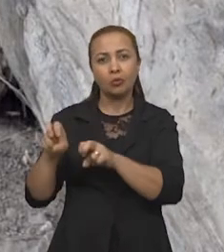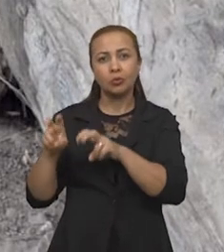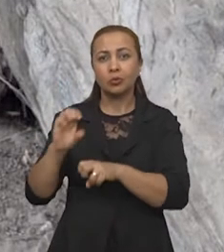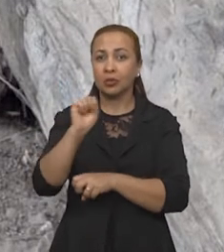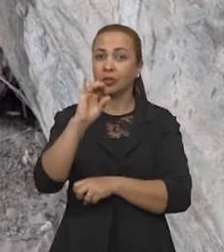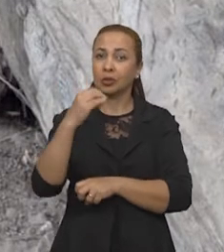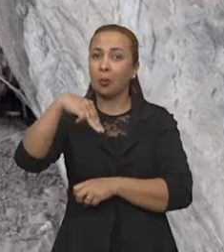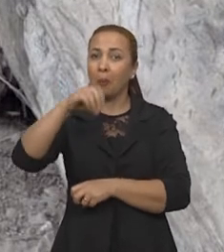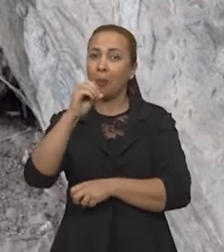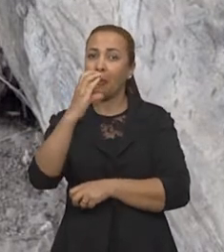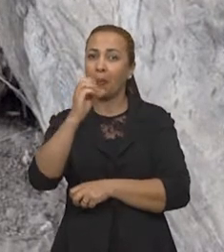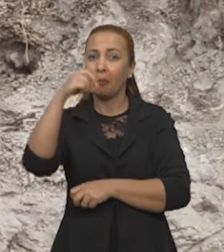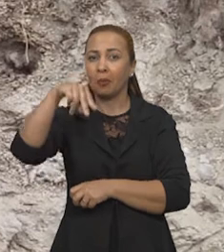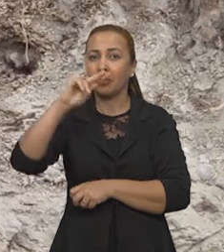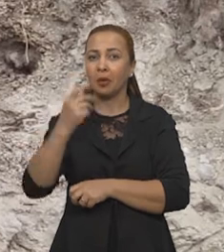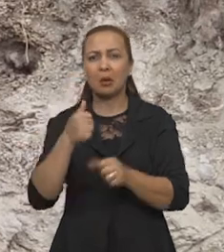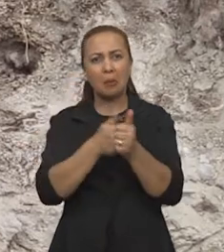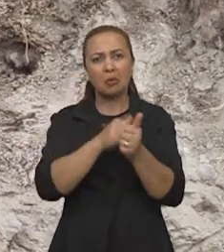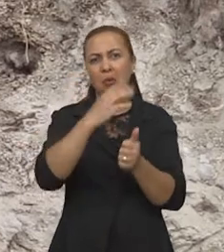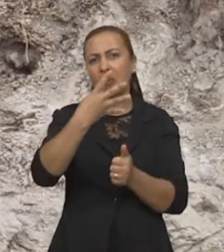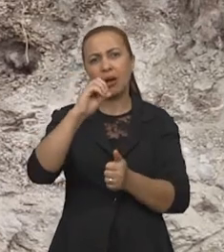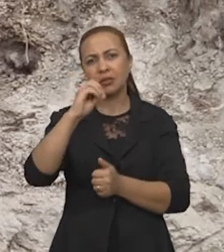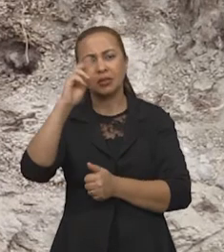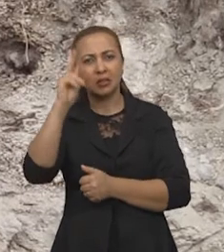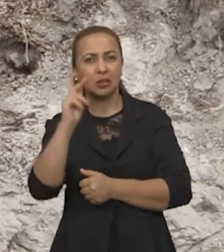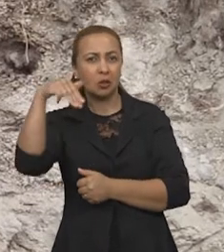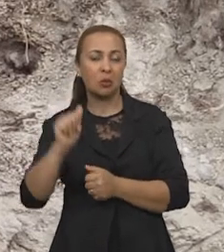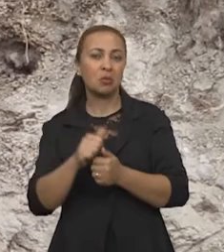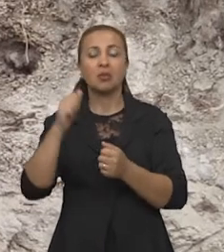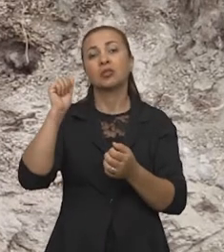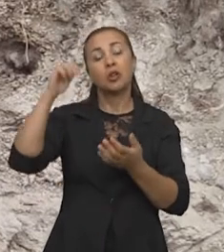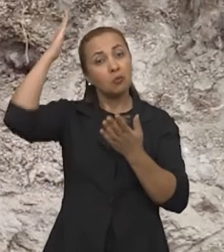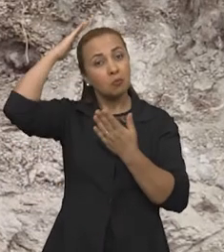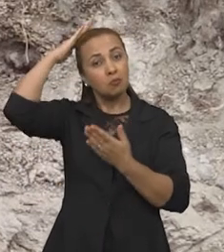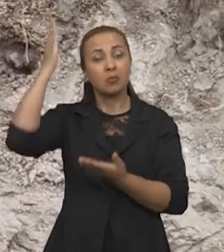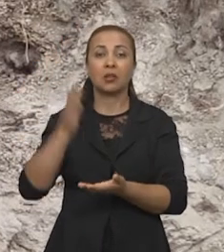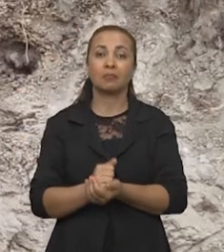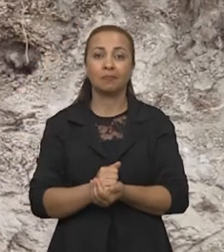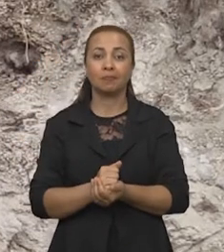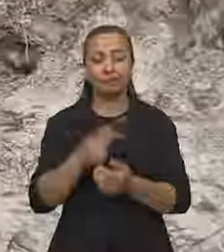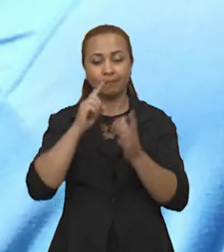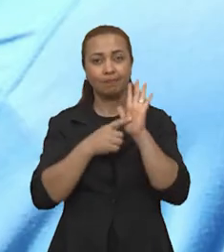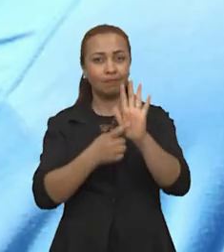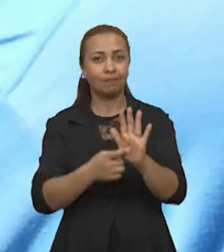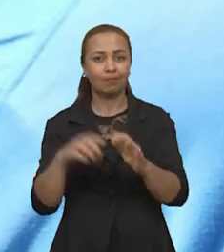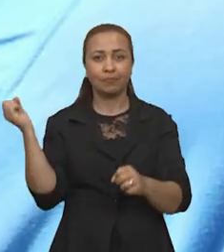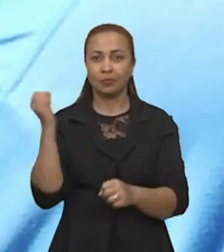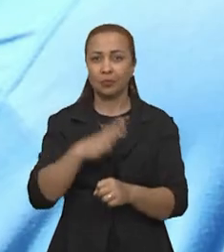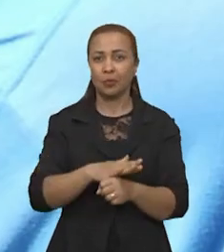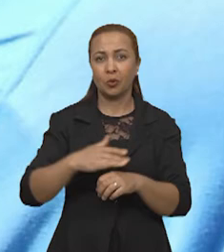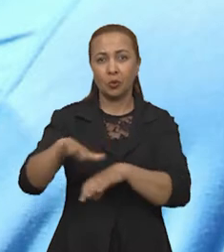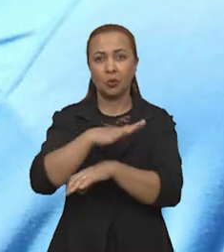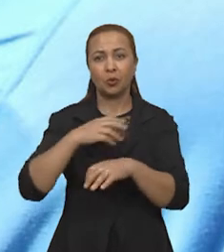no sítio Moconha, em Serra Grande, a cerca de 450 quilômetros da capital João Pessoa, mostram